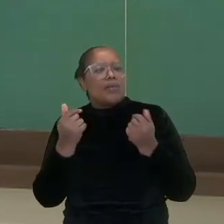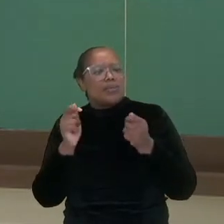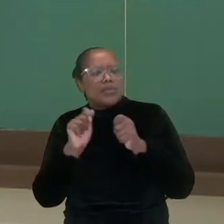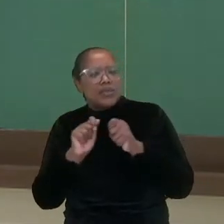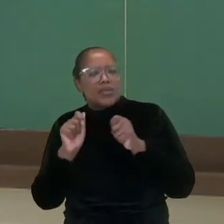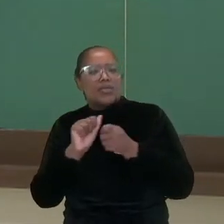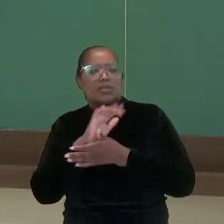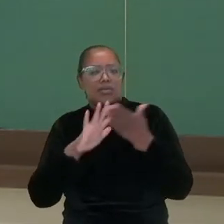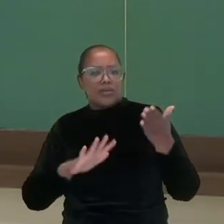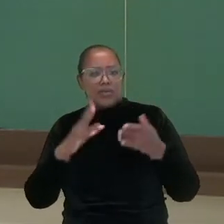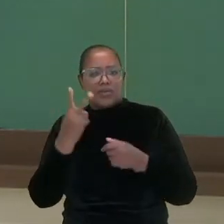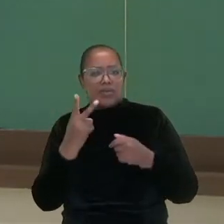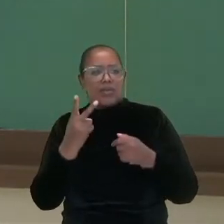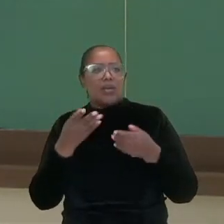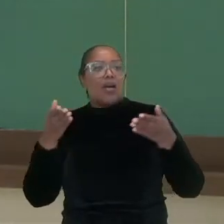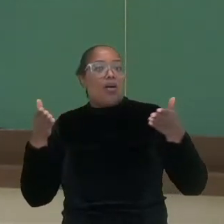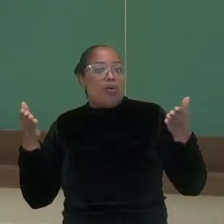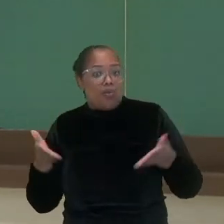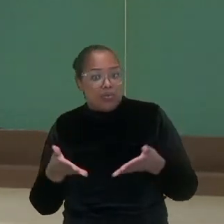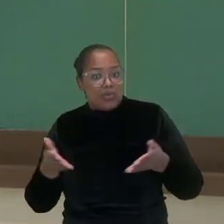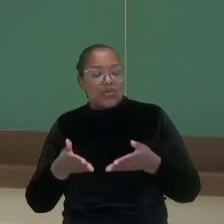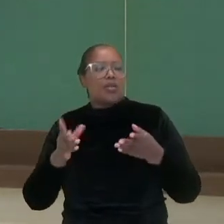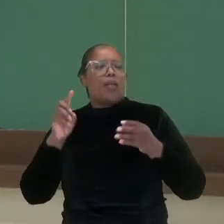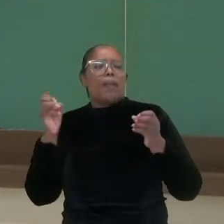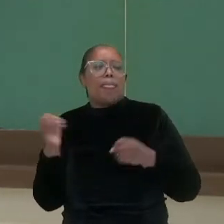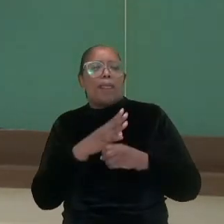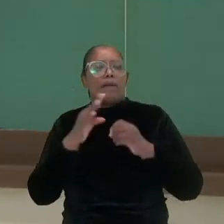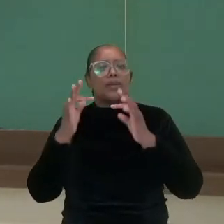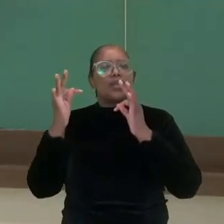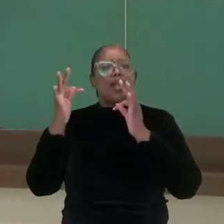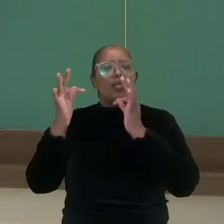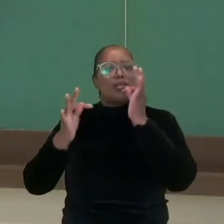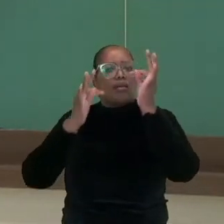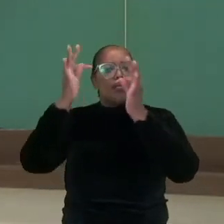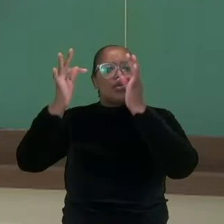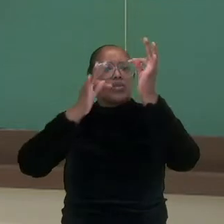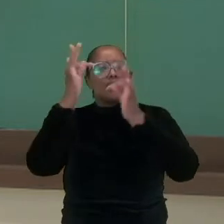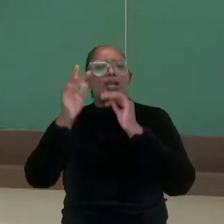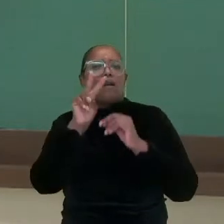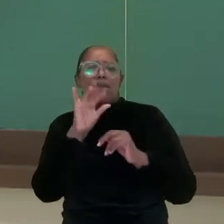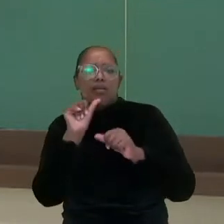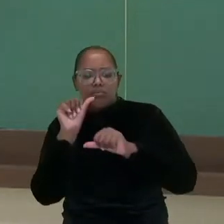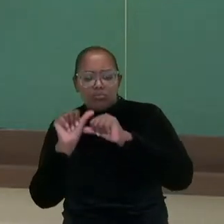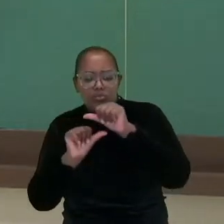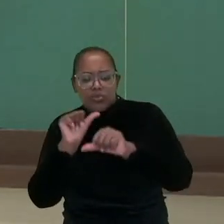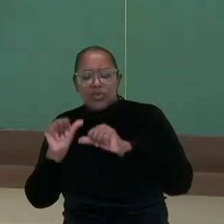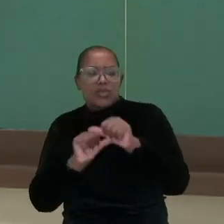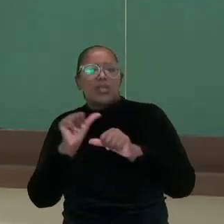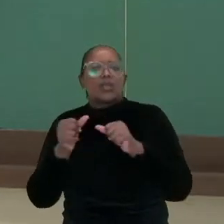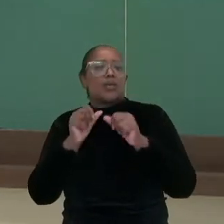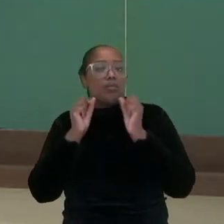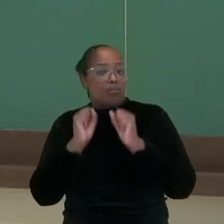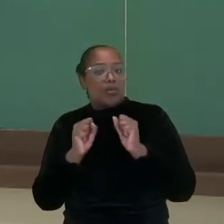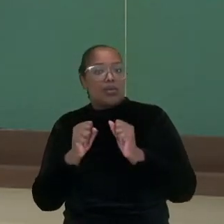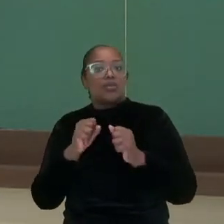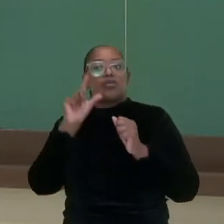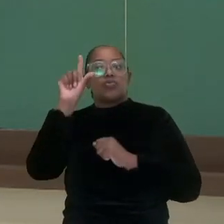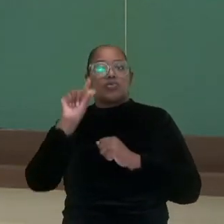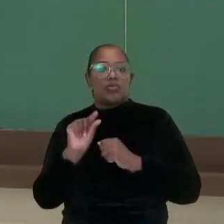do CO2 para o planeta. Então assim, né, esta parte do ciclo aqui envolvendo aí os oceanos e a formação aí do